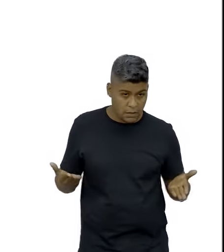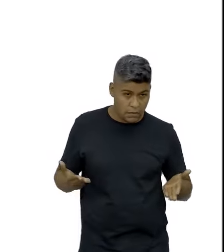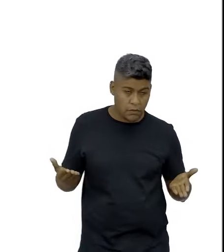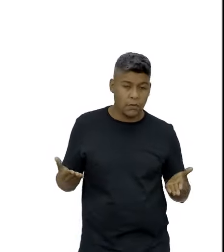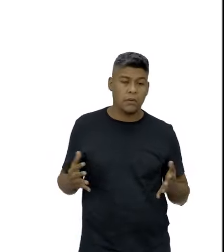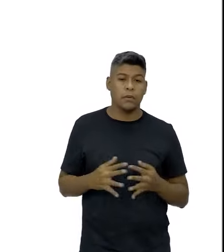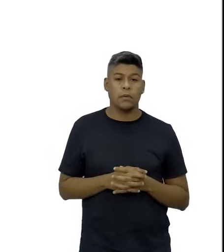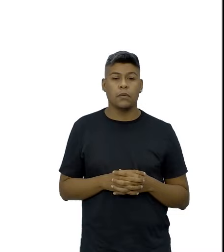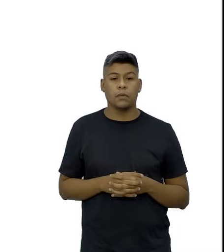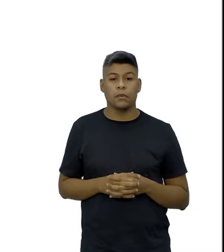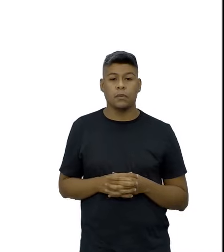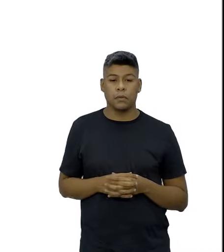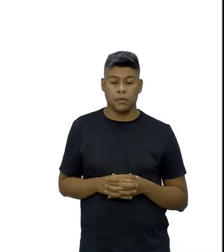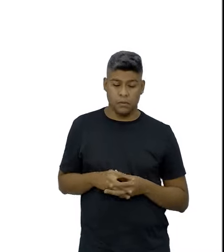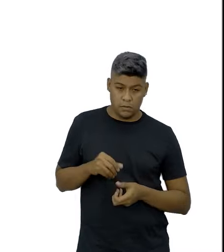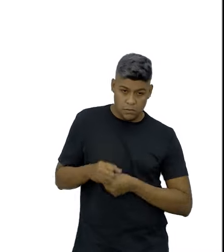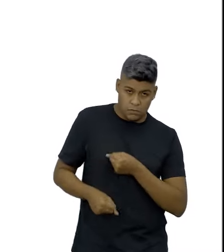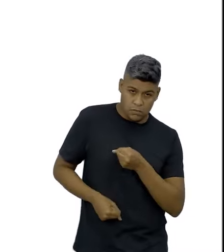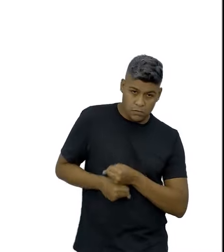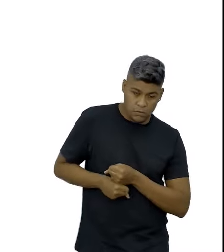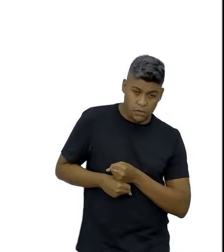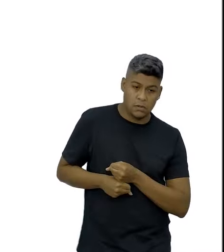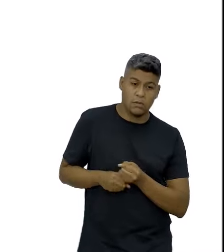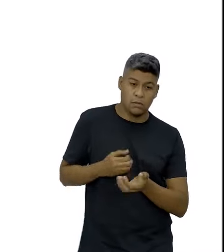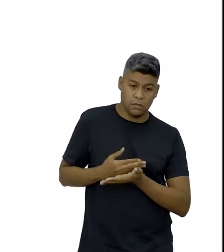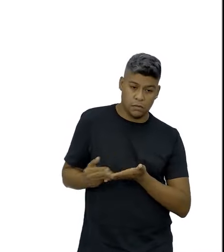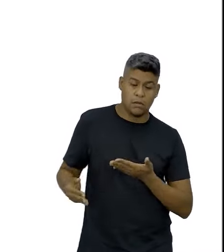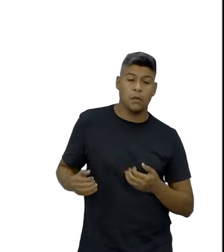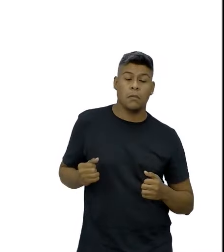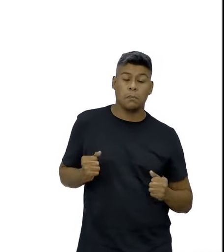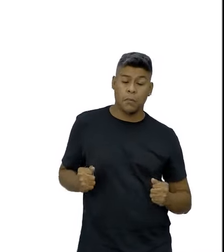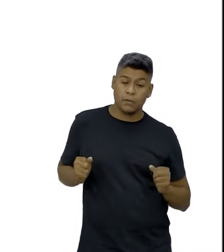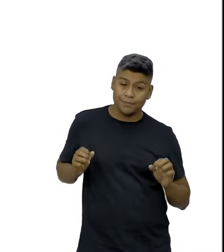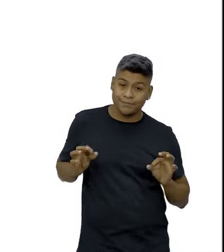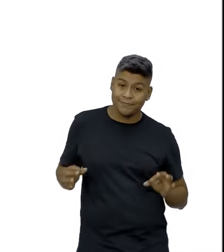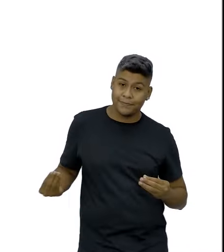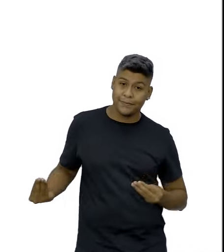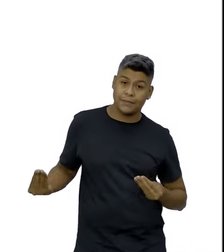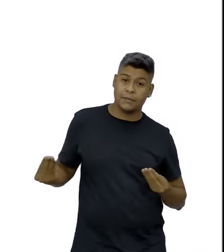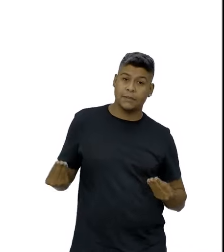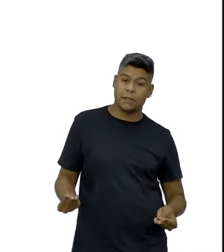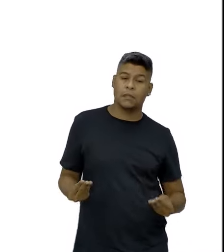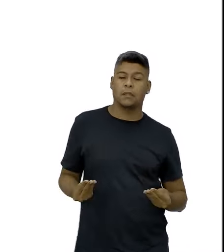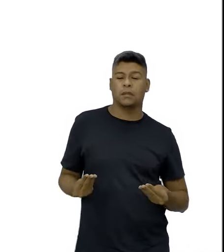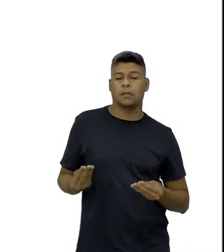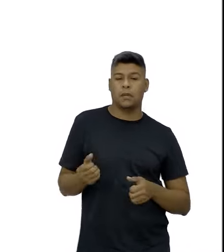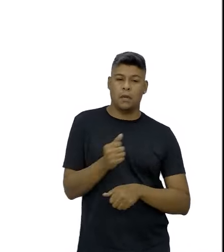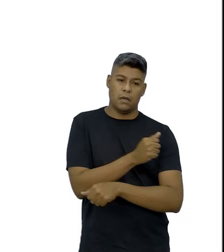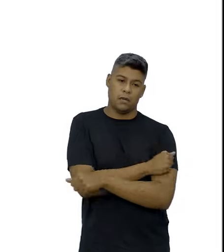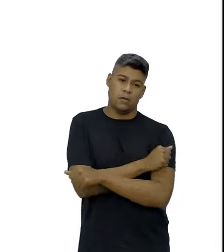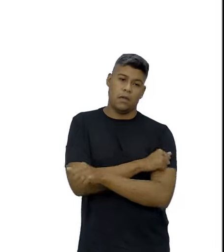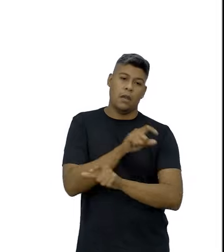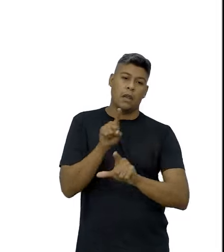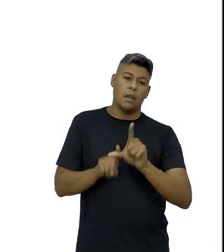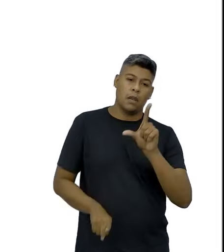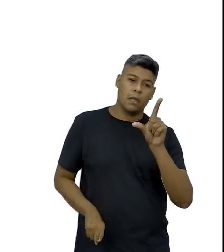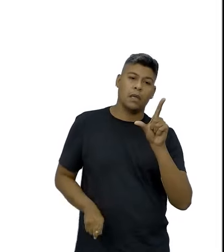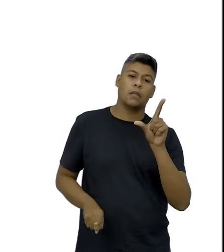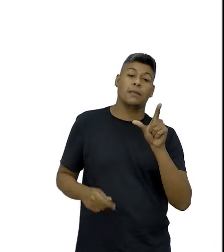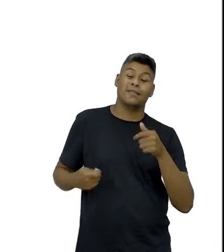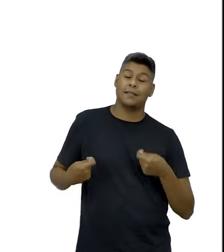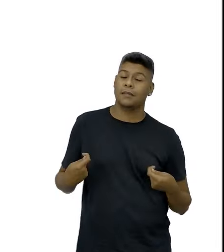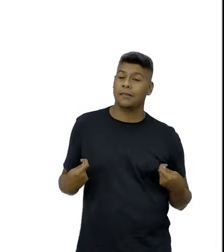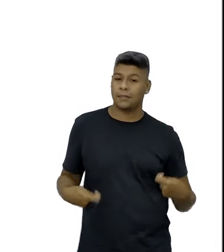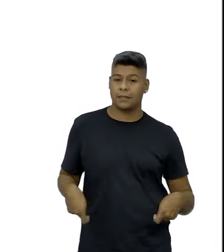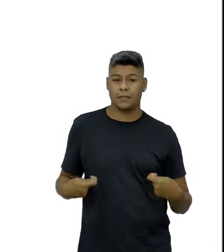nesse momento aí do ano que a gente está, pode ser mais adequado oferecer aos estudantes apenas as letras móveis